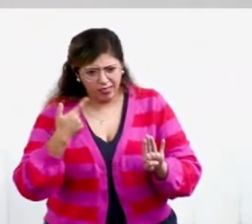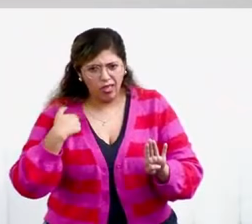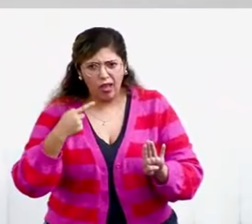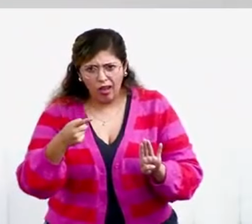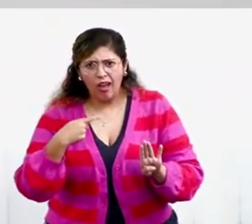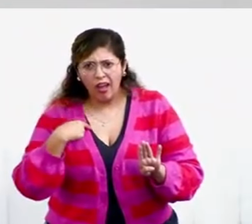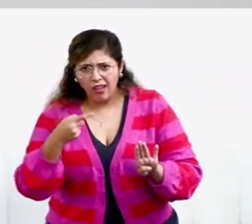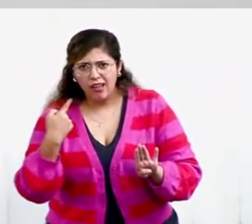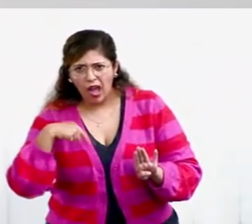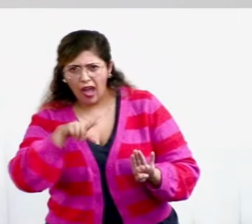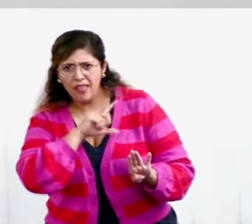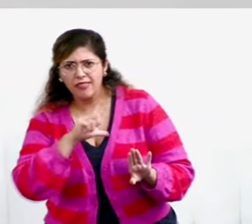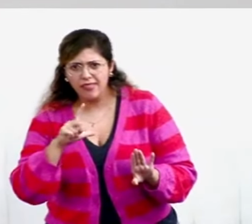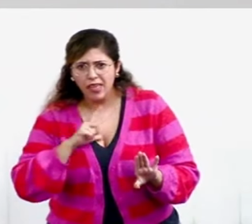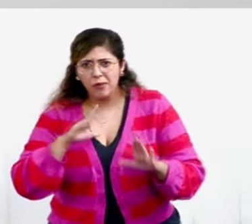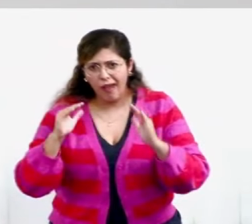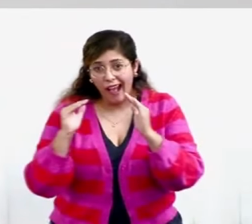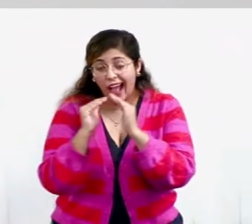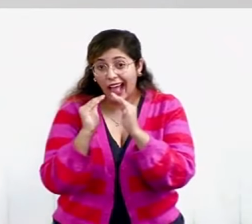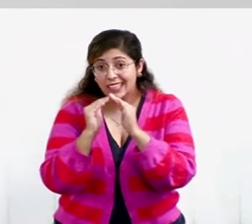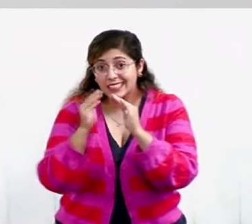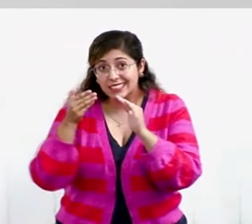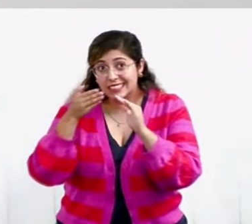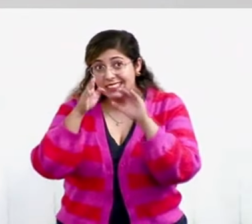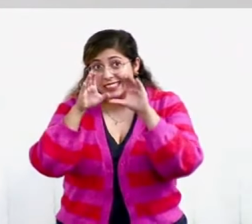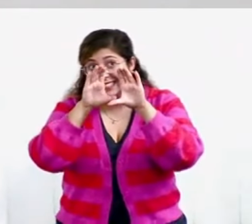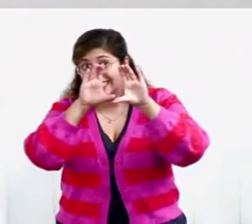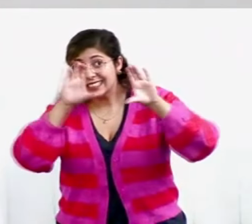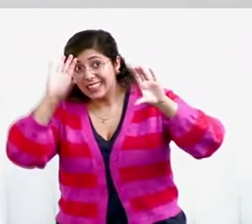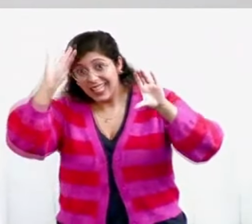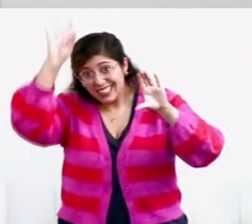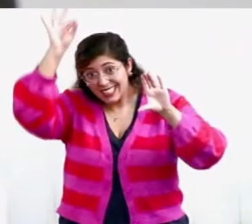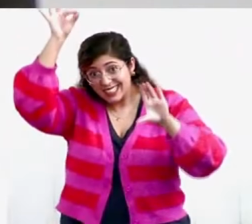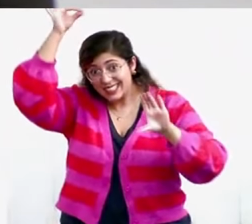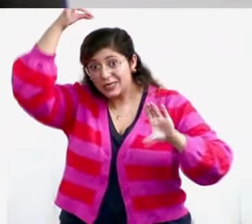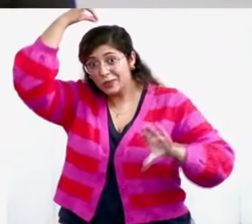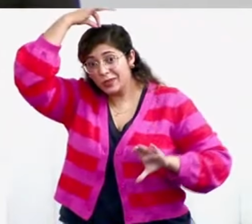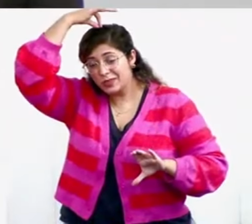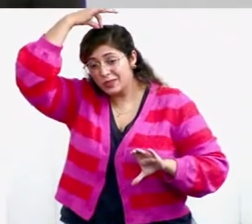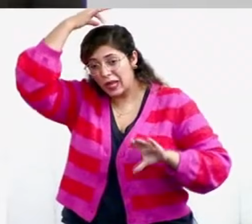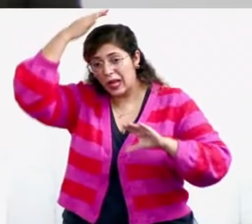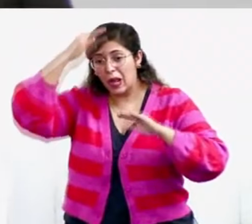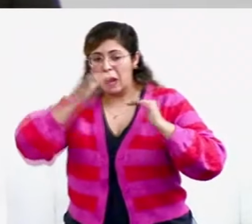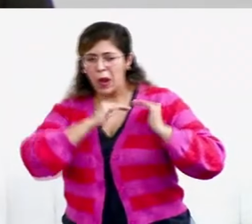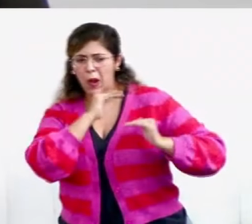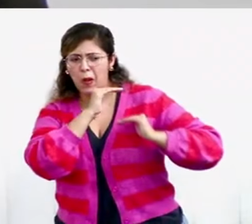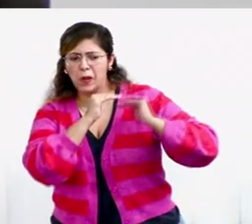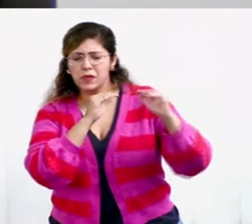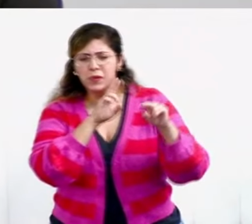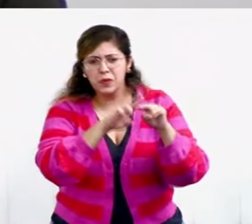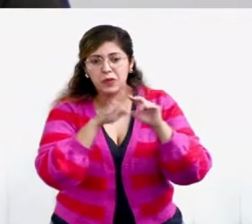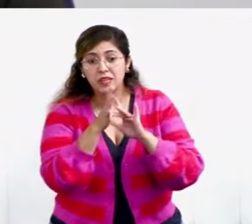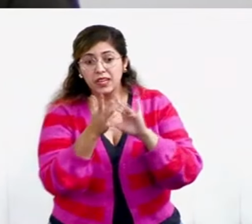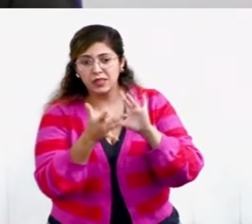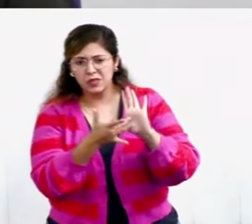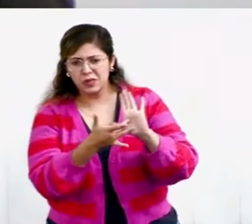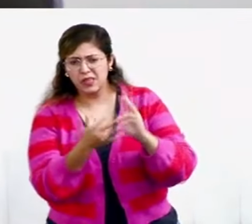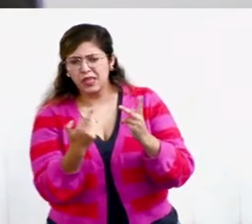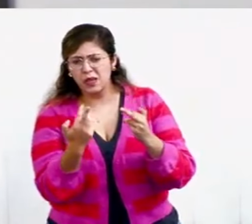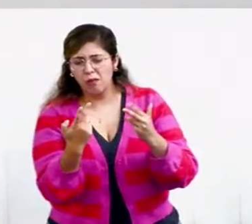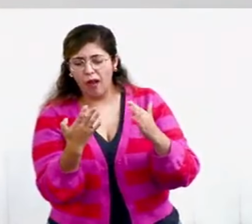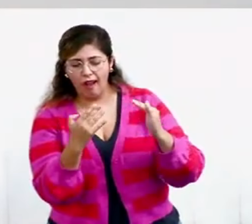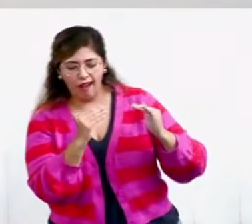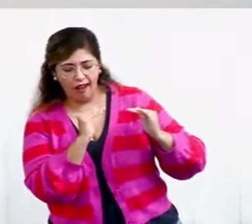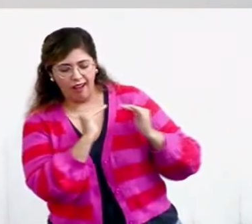espiritual, está lá no capítulo 2. Essa casa espiritual é edificada através de Cristo Jesus para a habitação de Deus